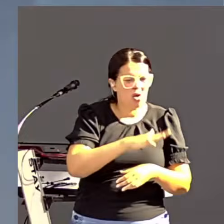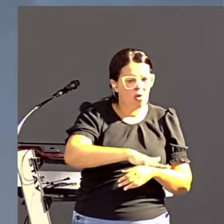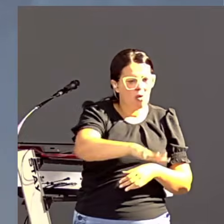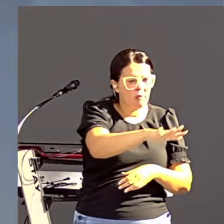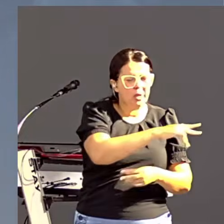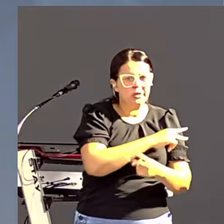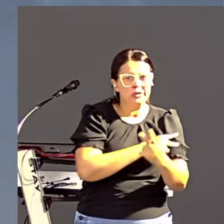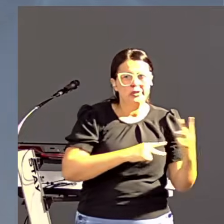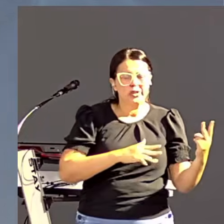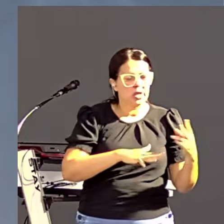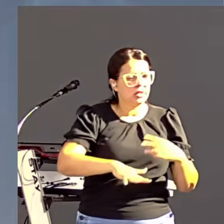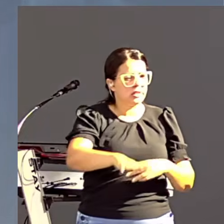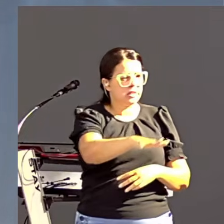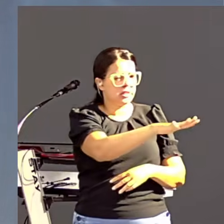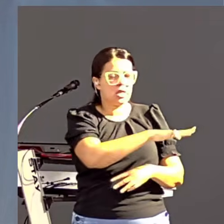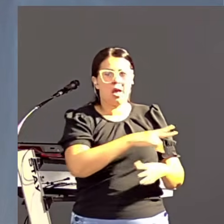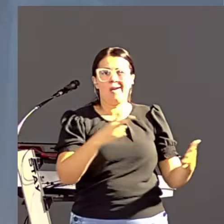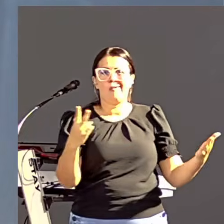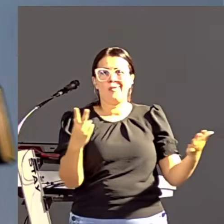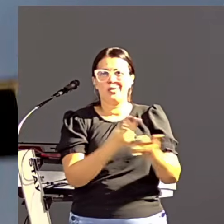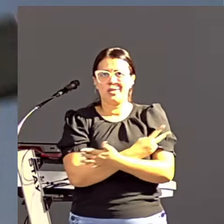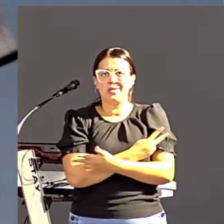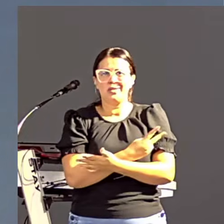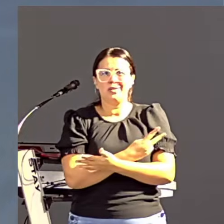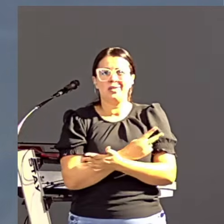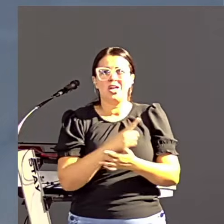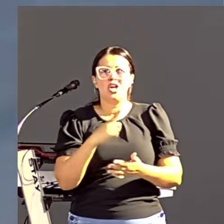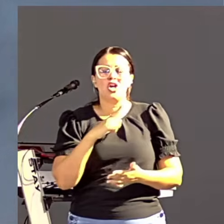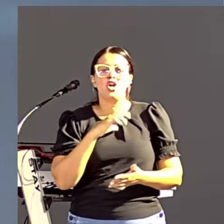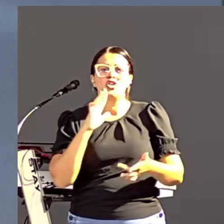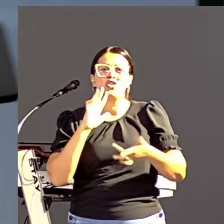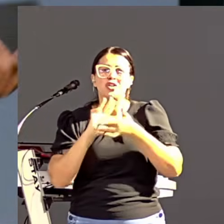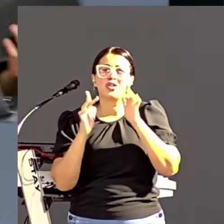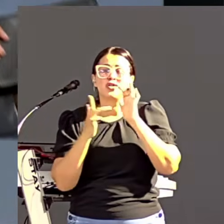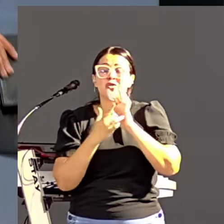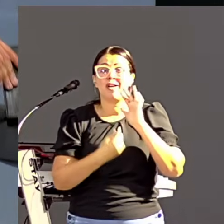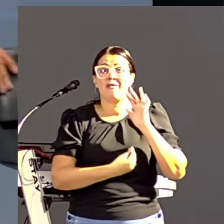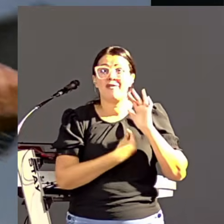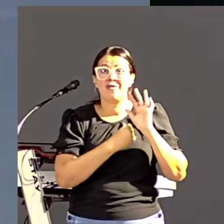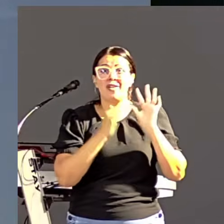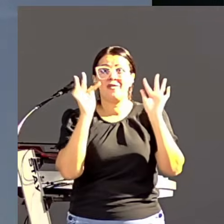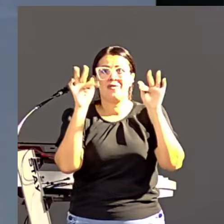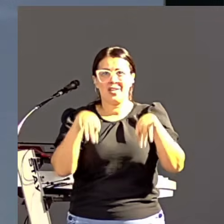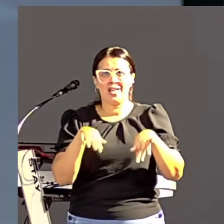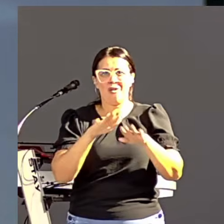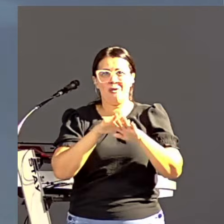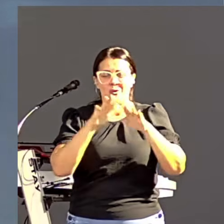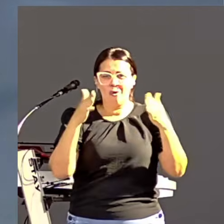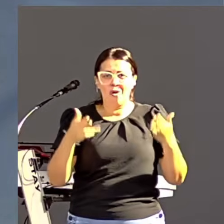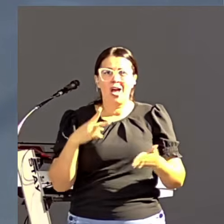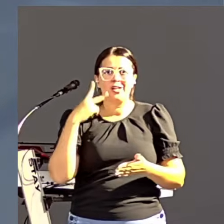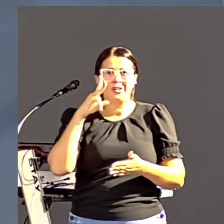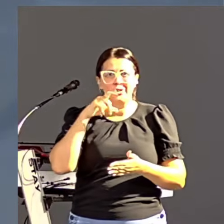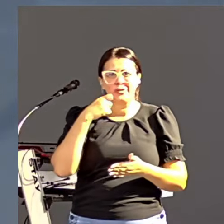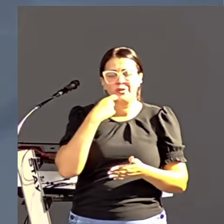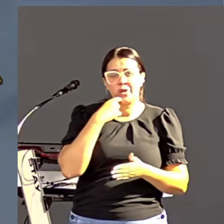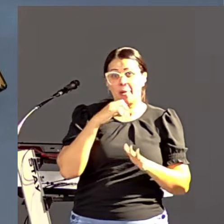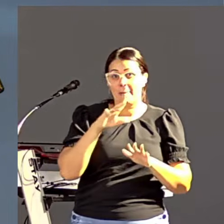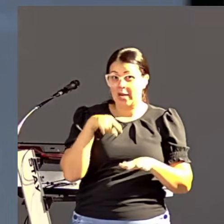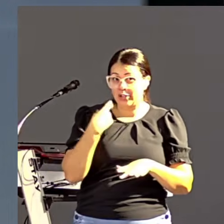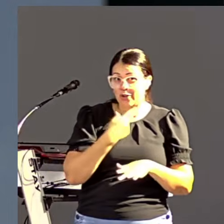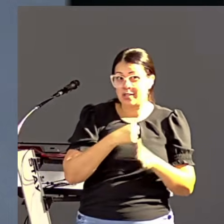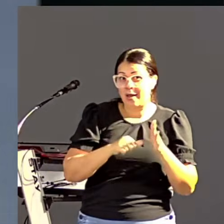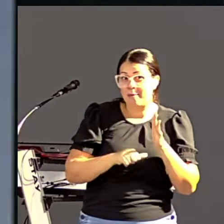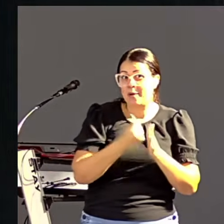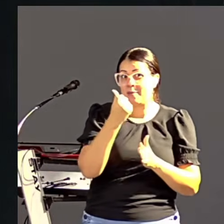esse cenário aqui aconteceu, né? Jesus vive a última ceia, para eles a última ceia, para nós a igreja foi a primeira ceia,